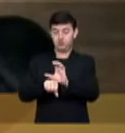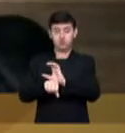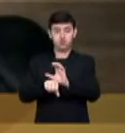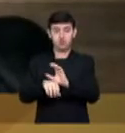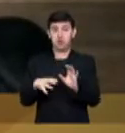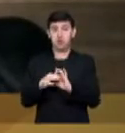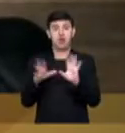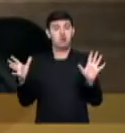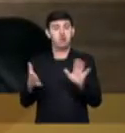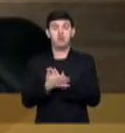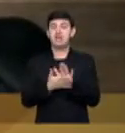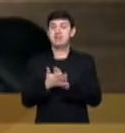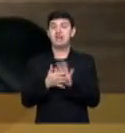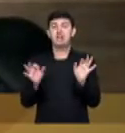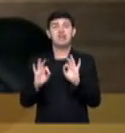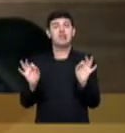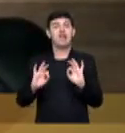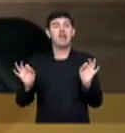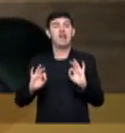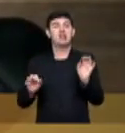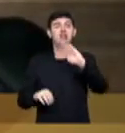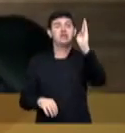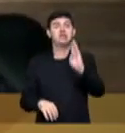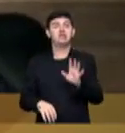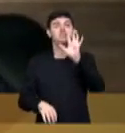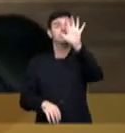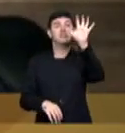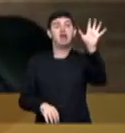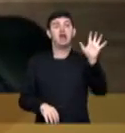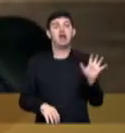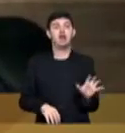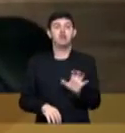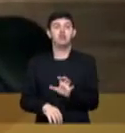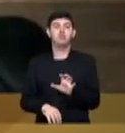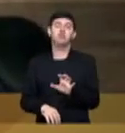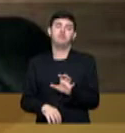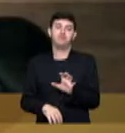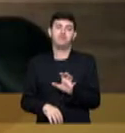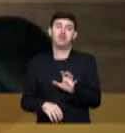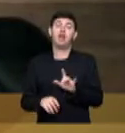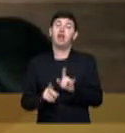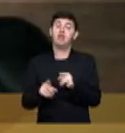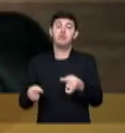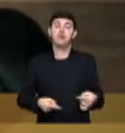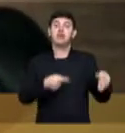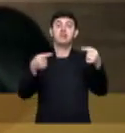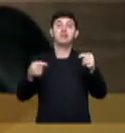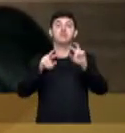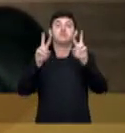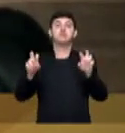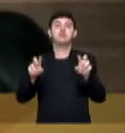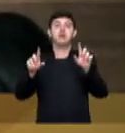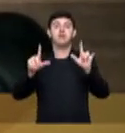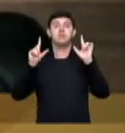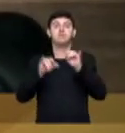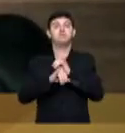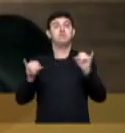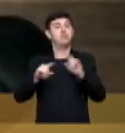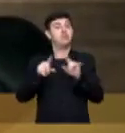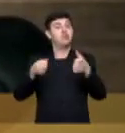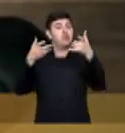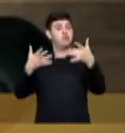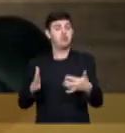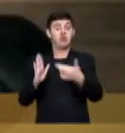autorizado os Estados a legislar sobre a matéria. Defende ainda que a norma ofende o disposto no